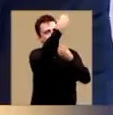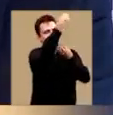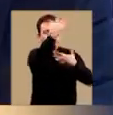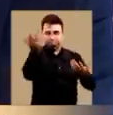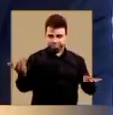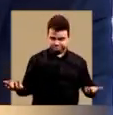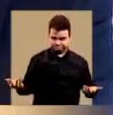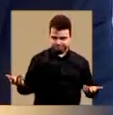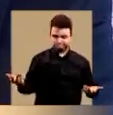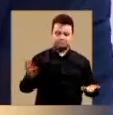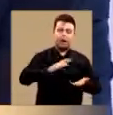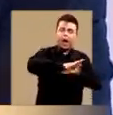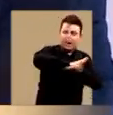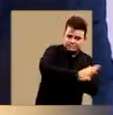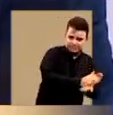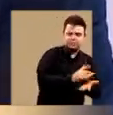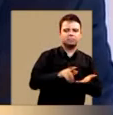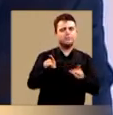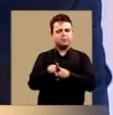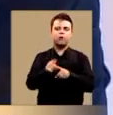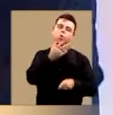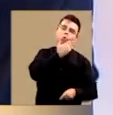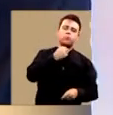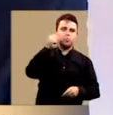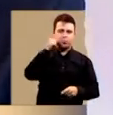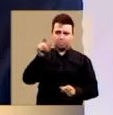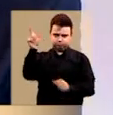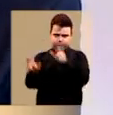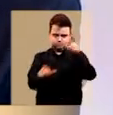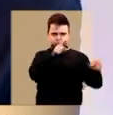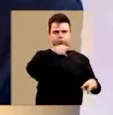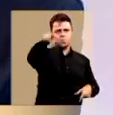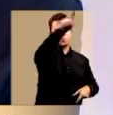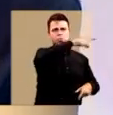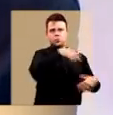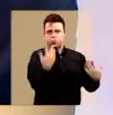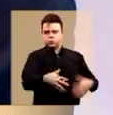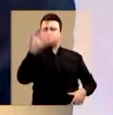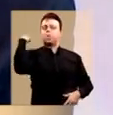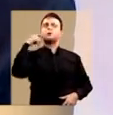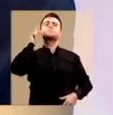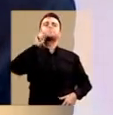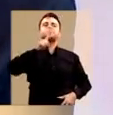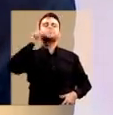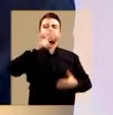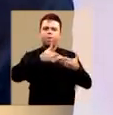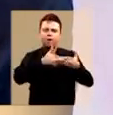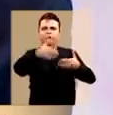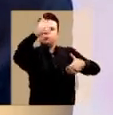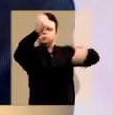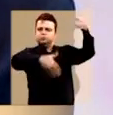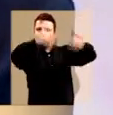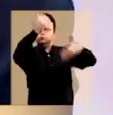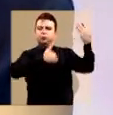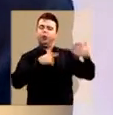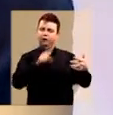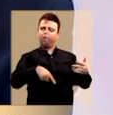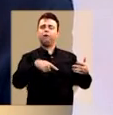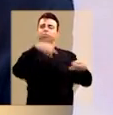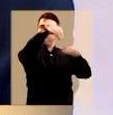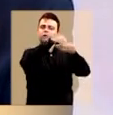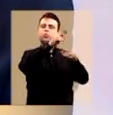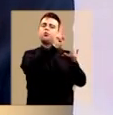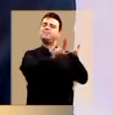gênero, só foi passar a ser discutida de forma mais séria a partir do momento que os Estados Unidos passou a implementar ações afirmativas